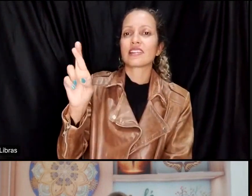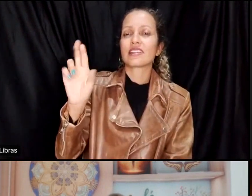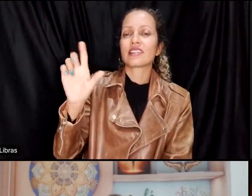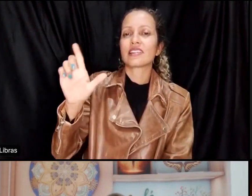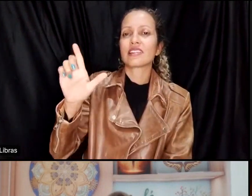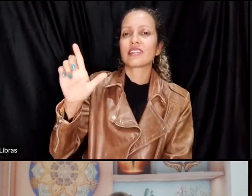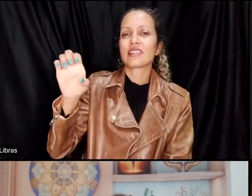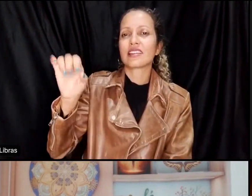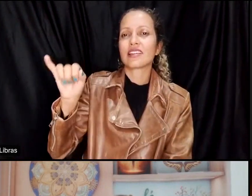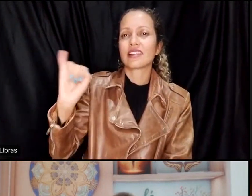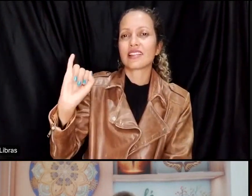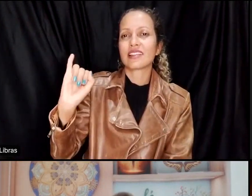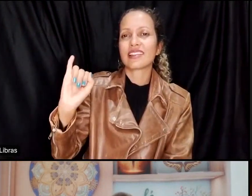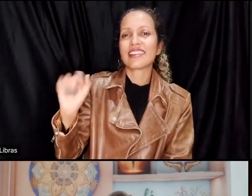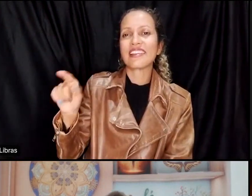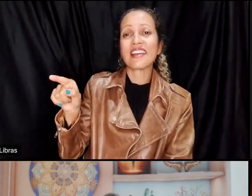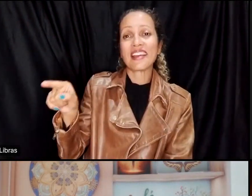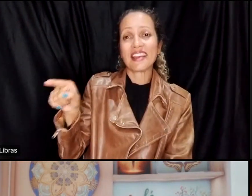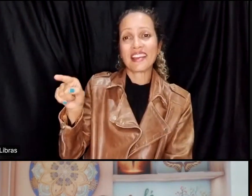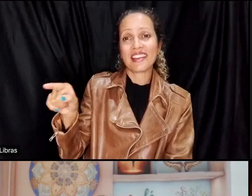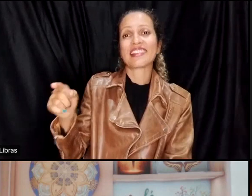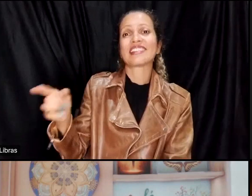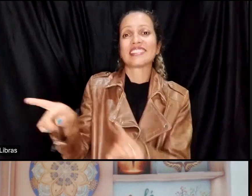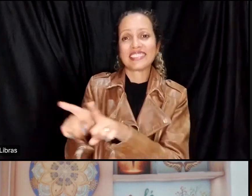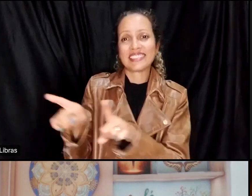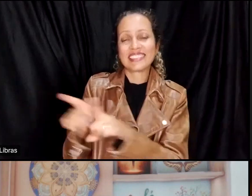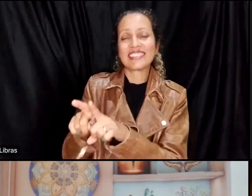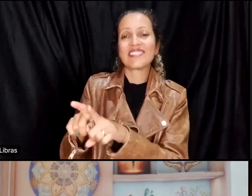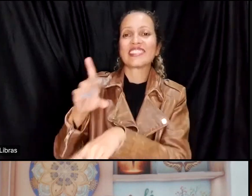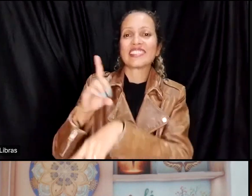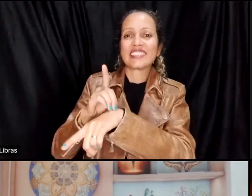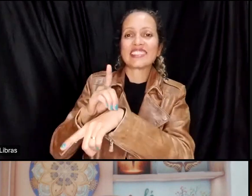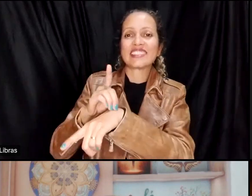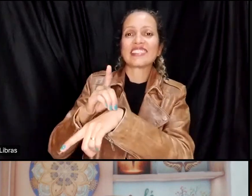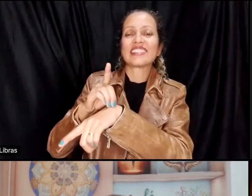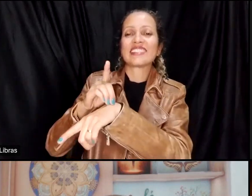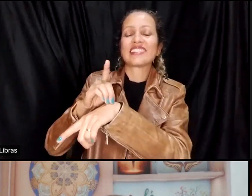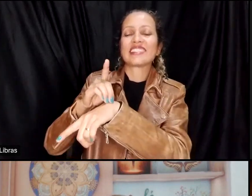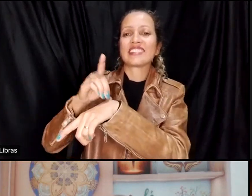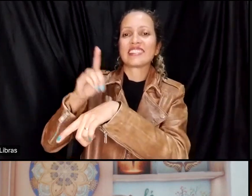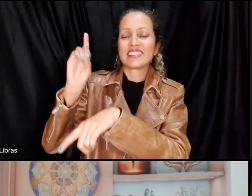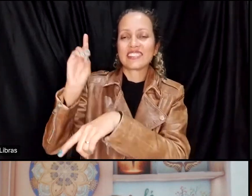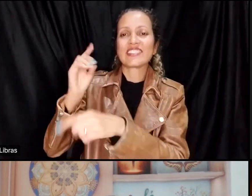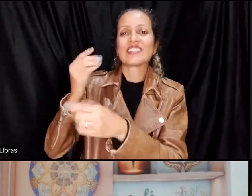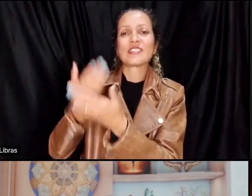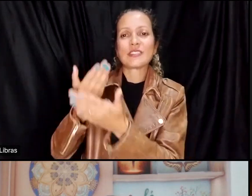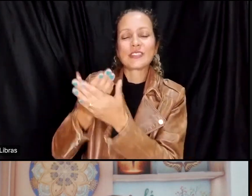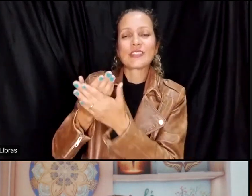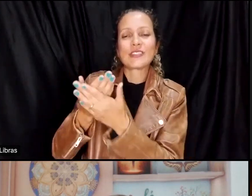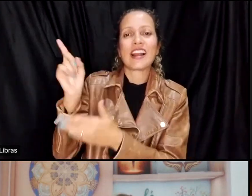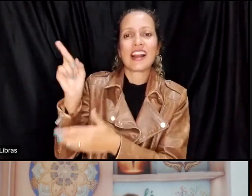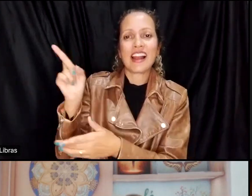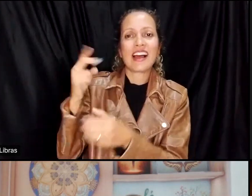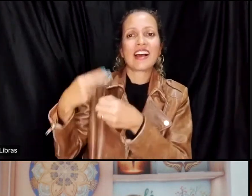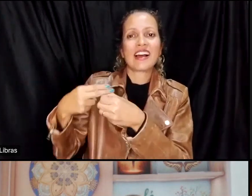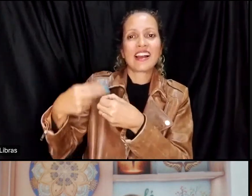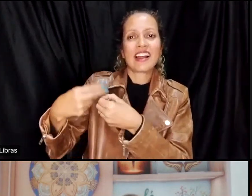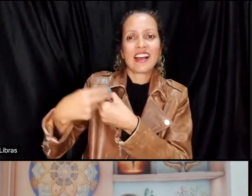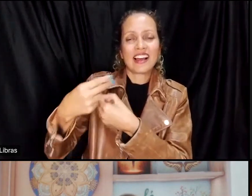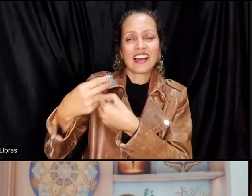doutorado em linguística na Unicamp. Eu falo nossa em linguística, né?